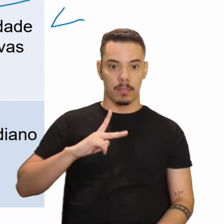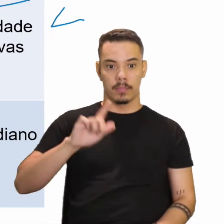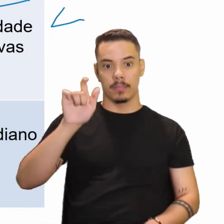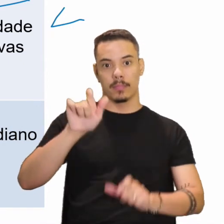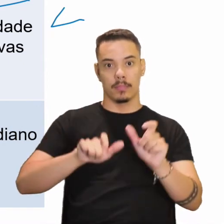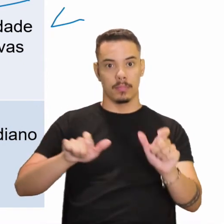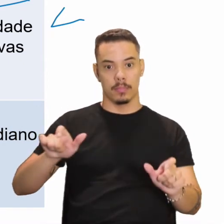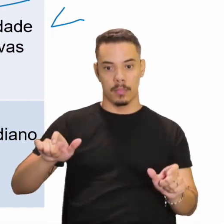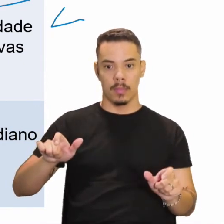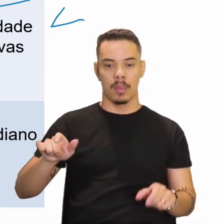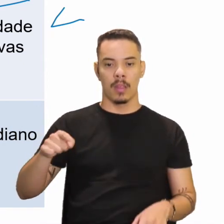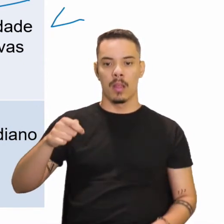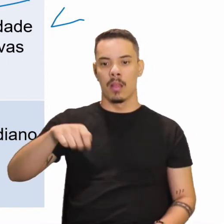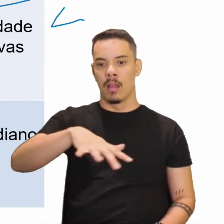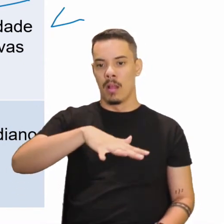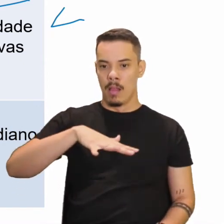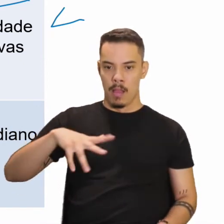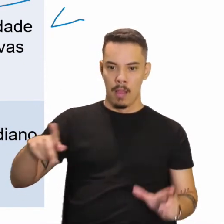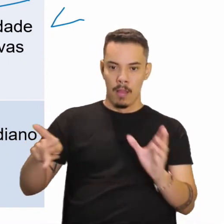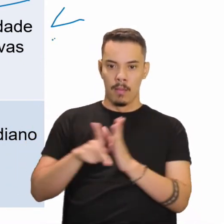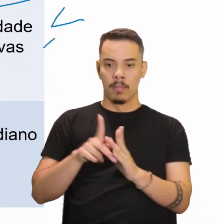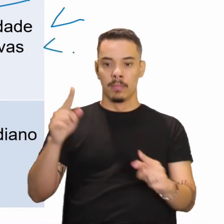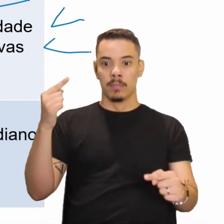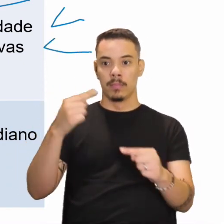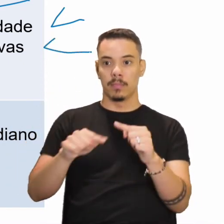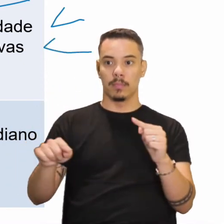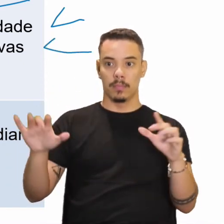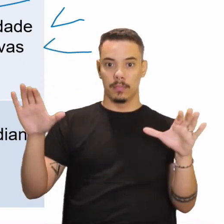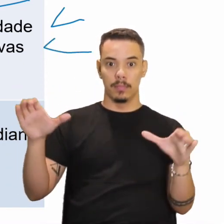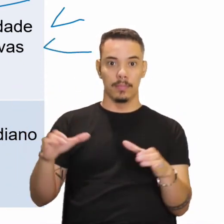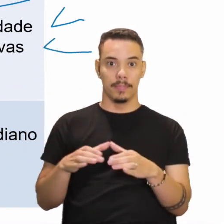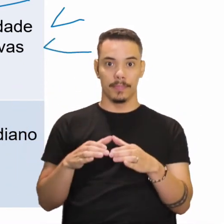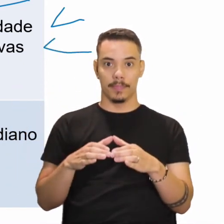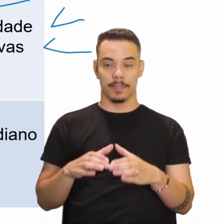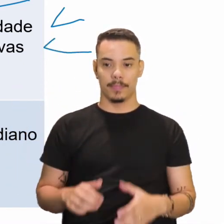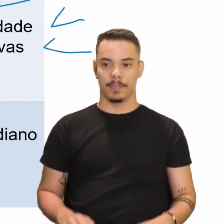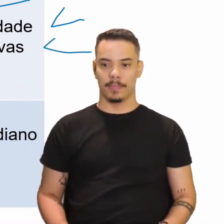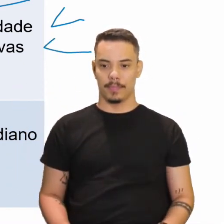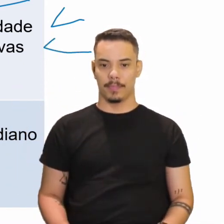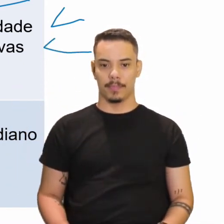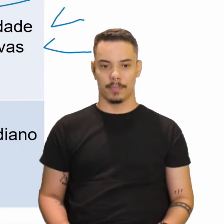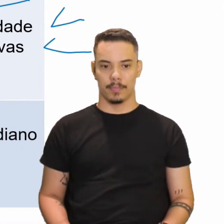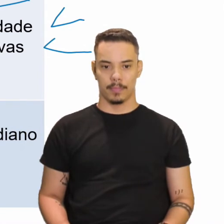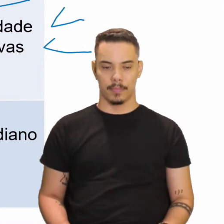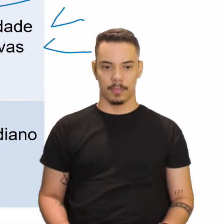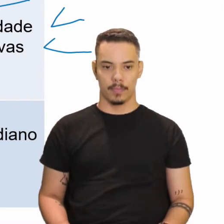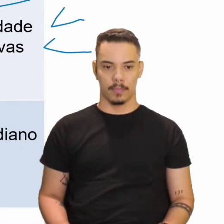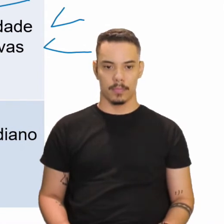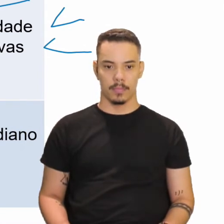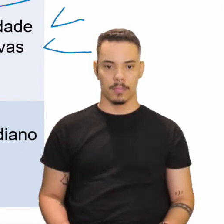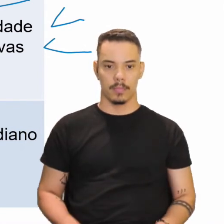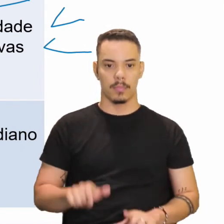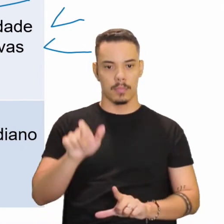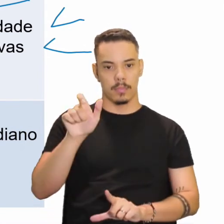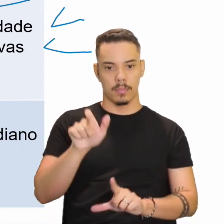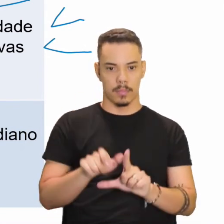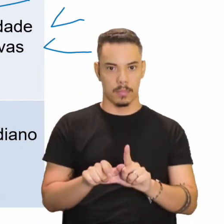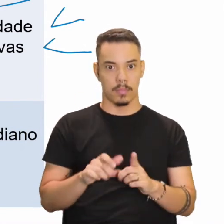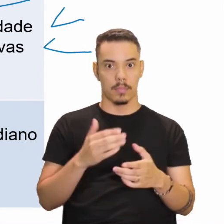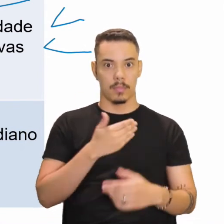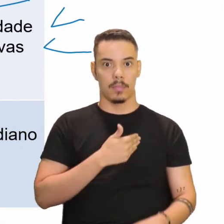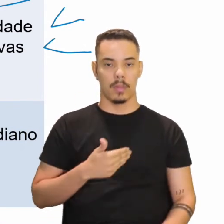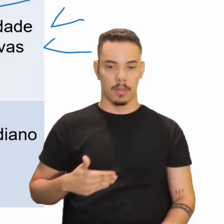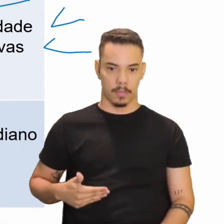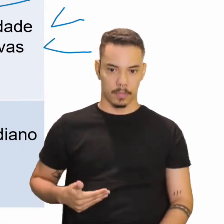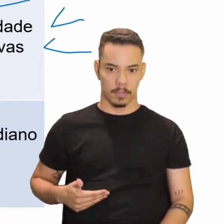no Cartoon situações e questões coletivas aí personagem públicas